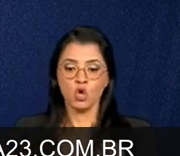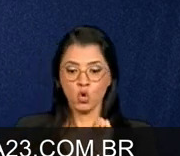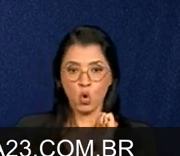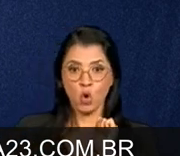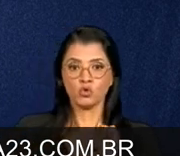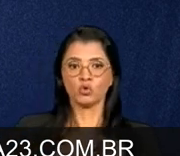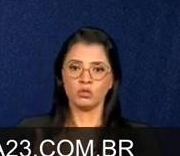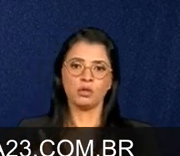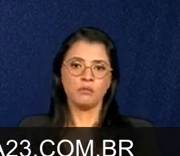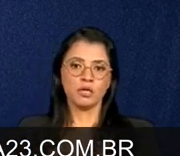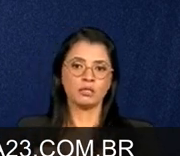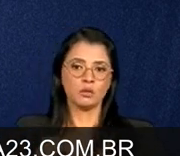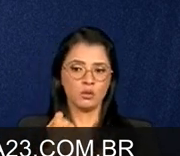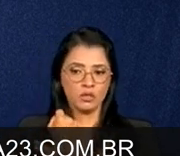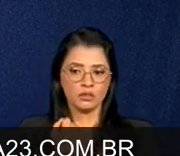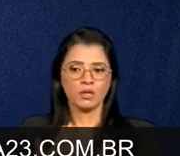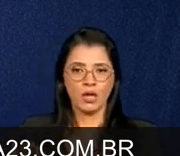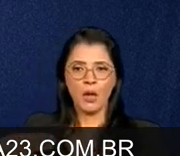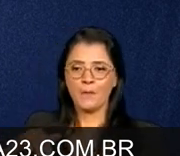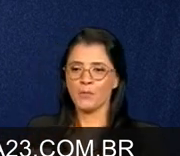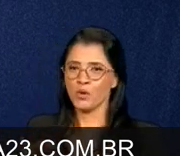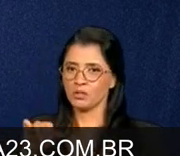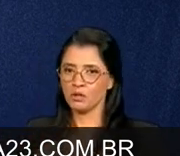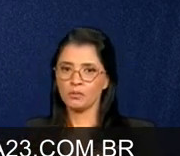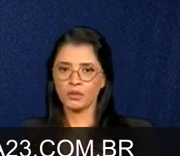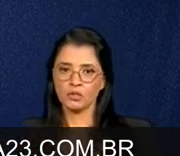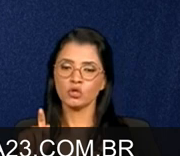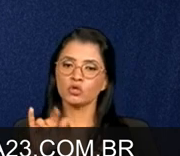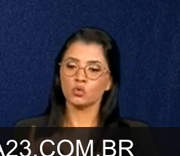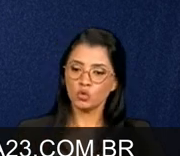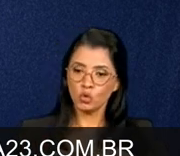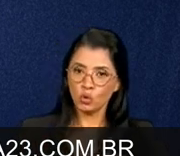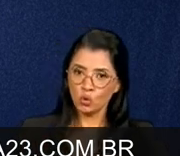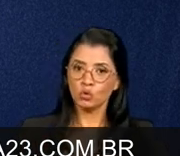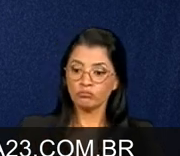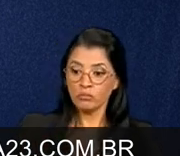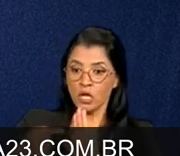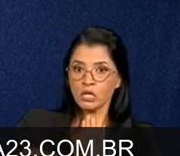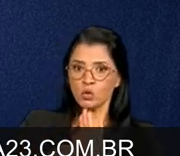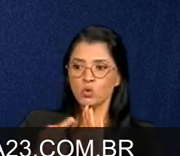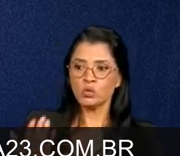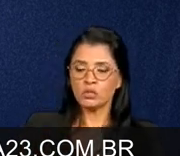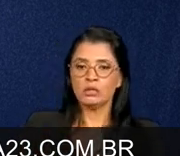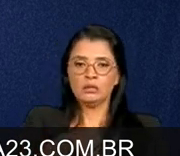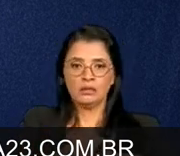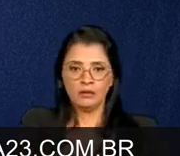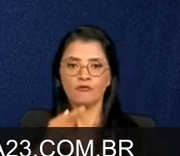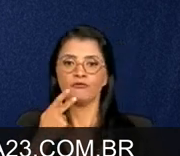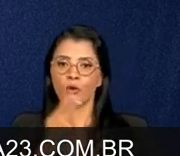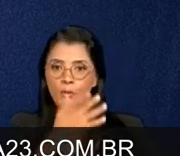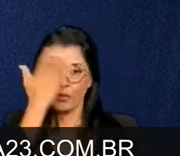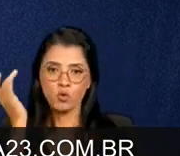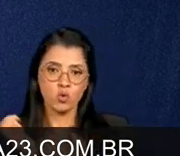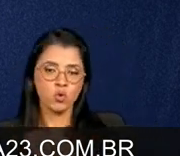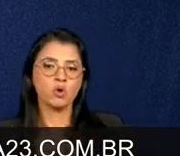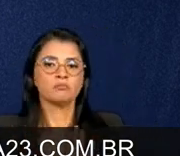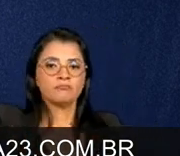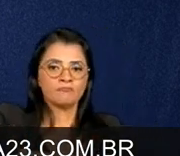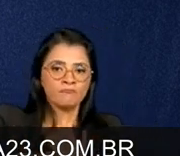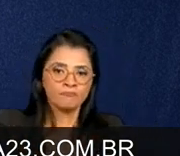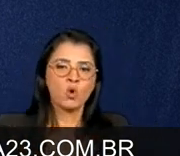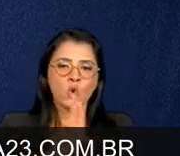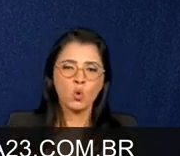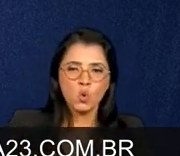de segurança. Moisés é presidente do instituto que recebeu as denúncias e diz que os criminosos usam